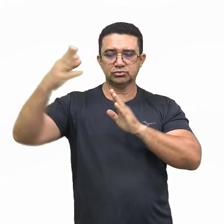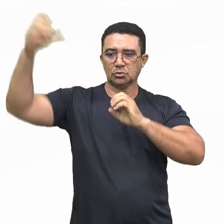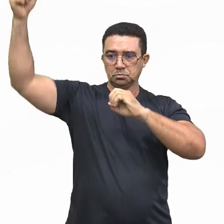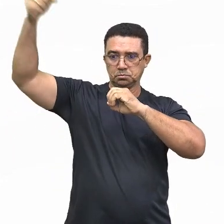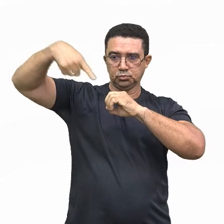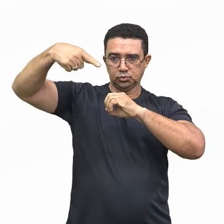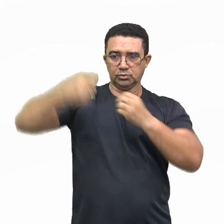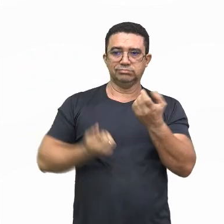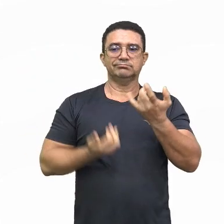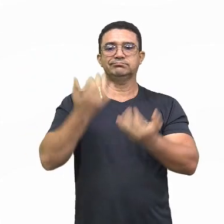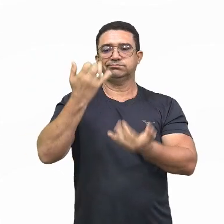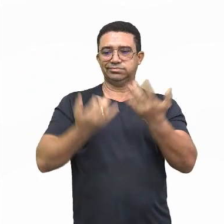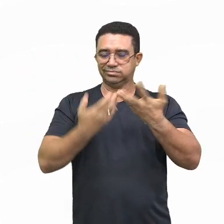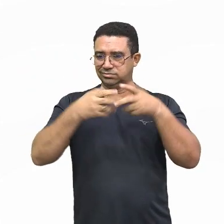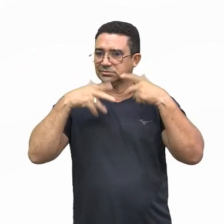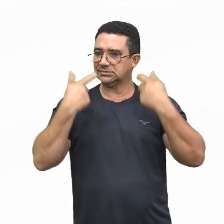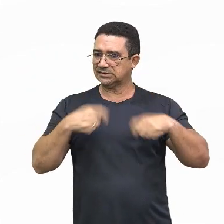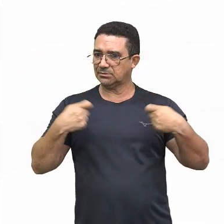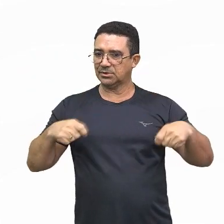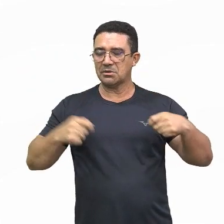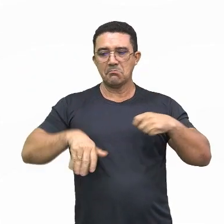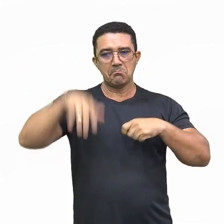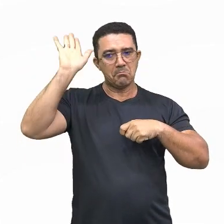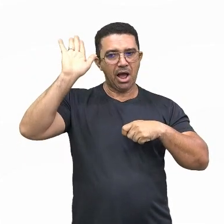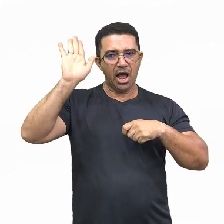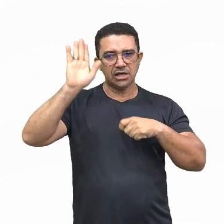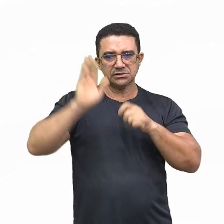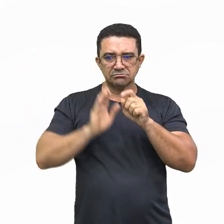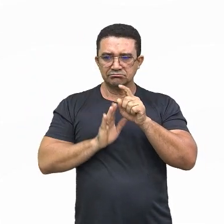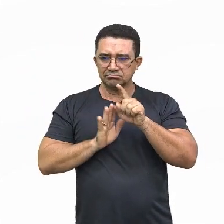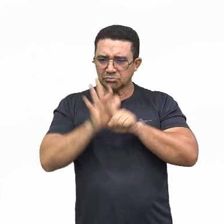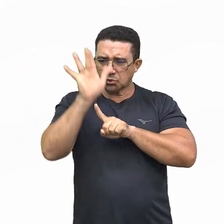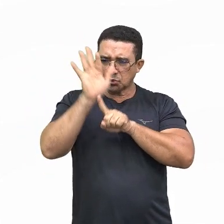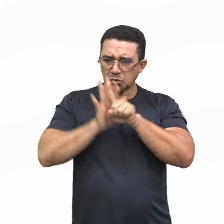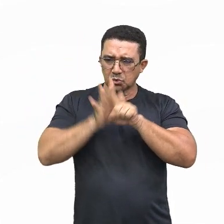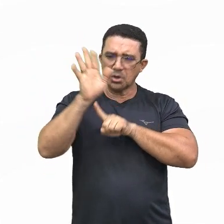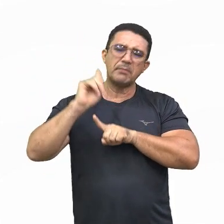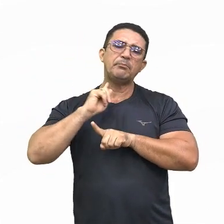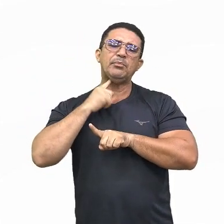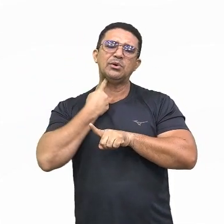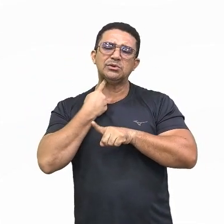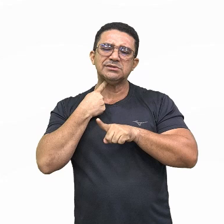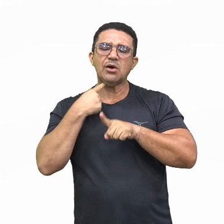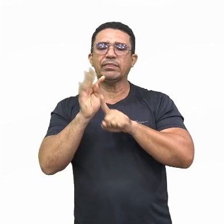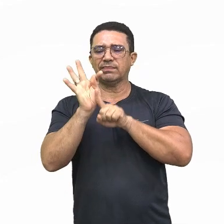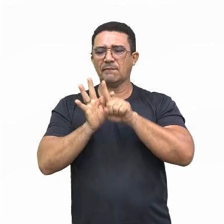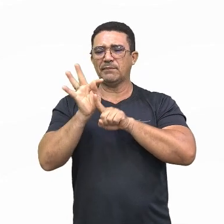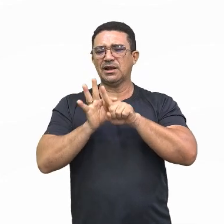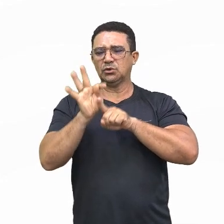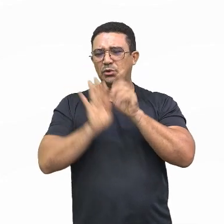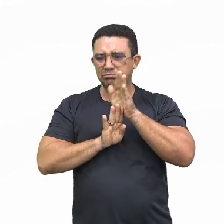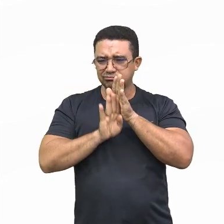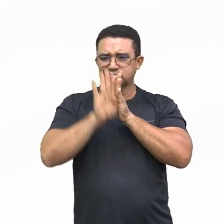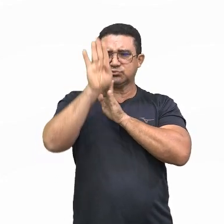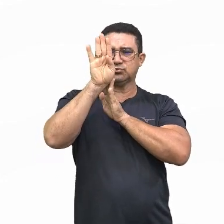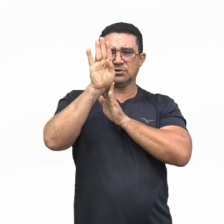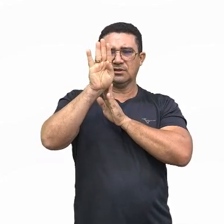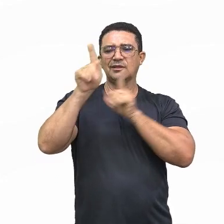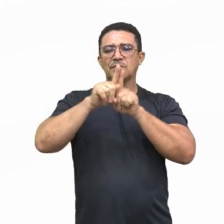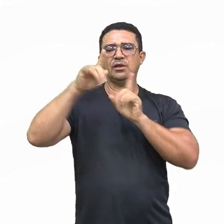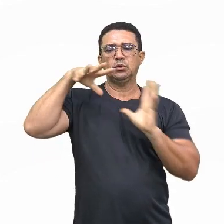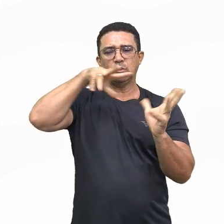ficado cada vez mais espessa, retendo mais calor na Terra, aumentando a temperatura da atmosfera terrestre e dos